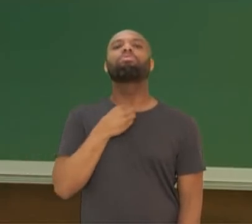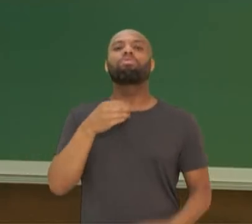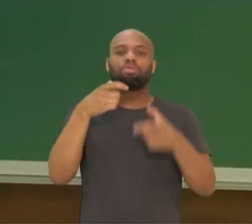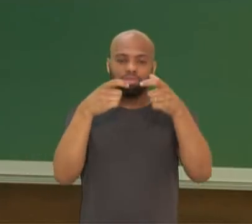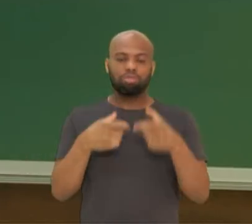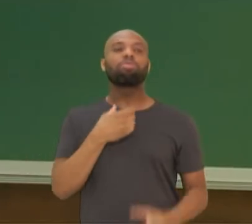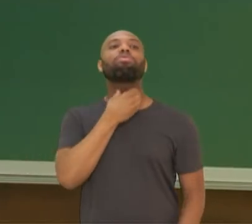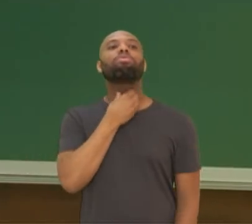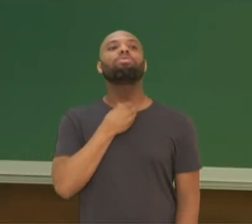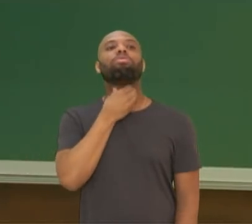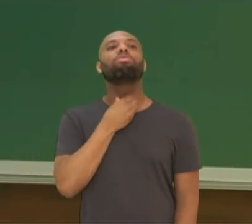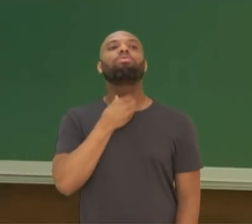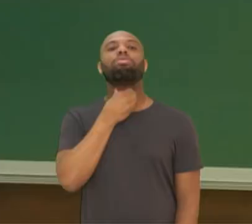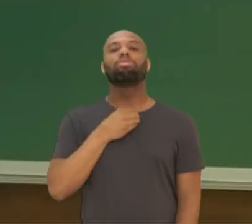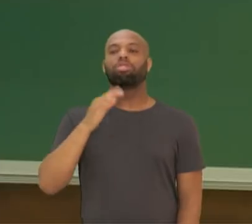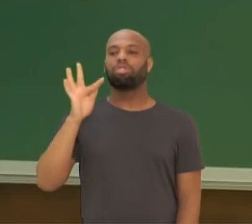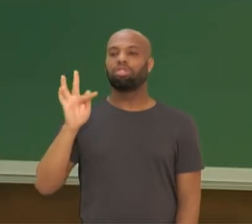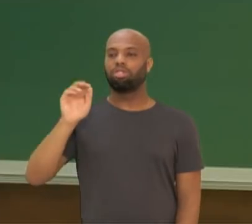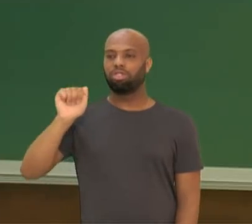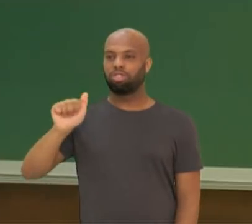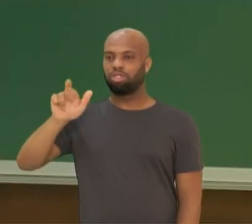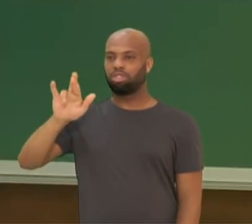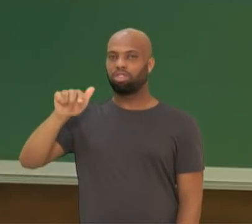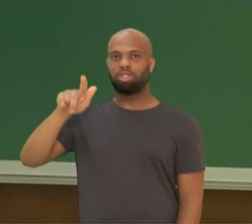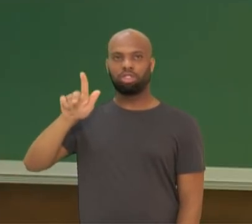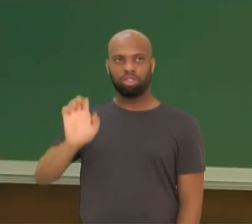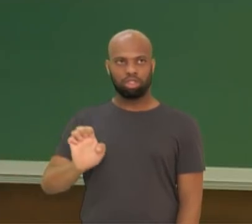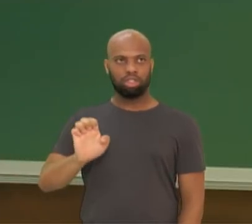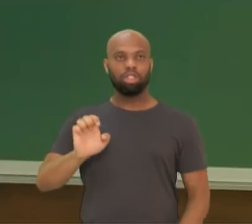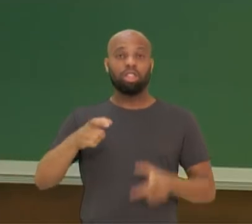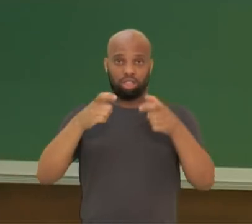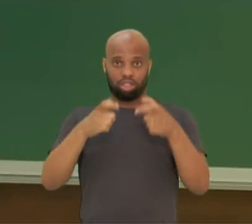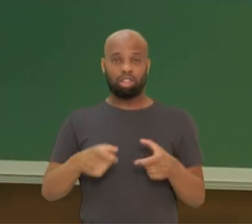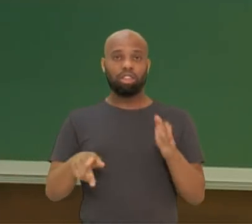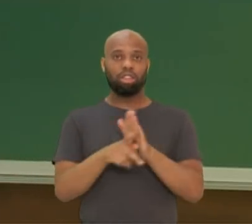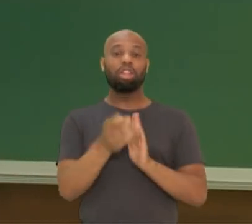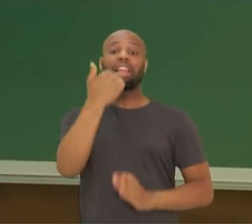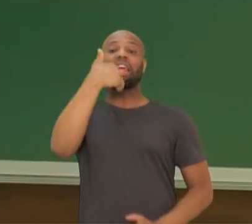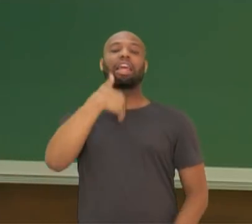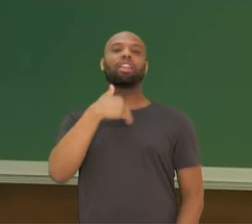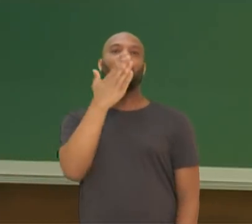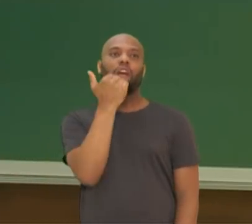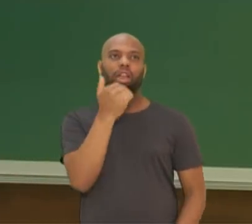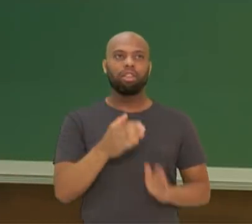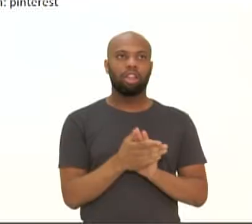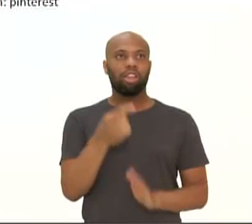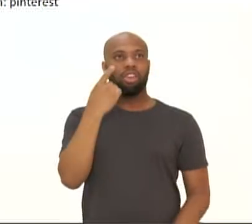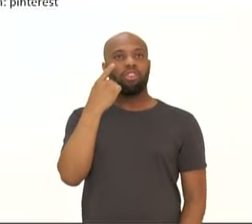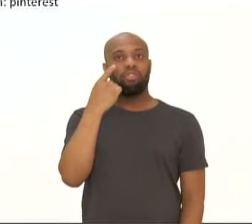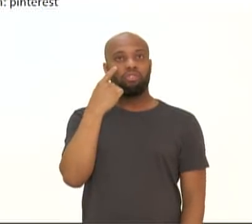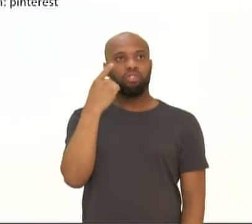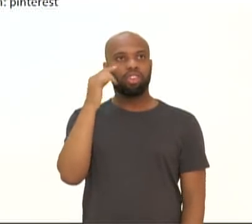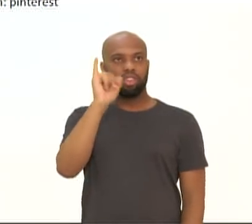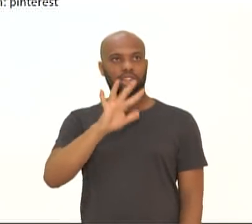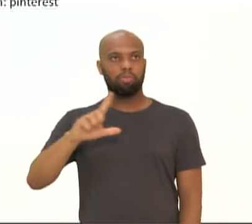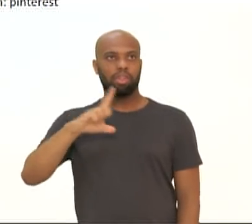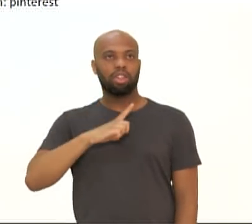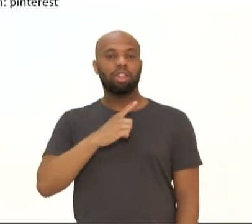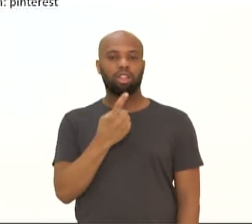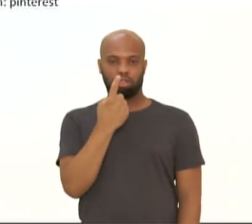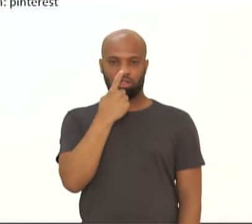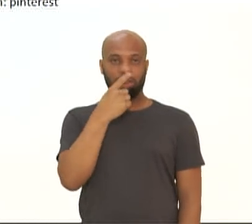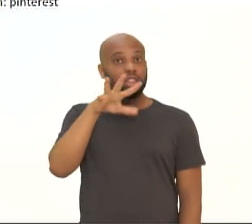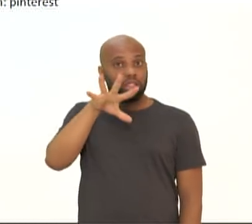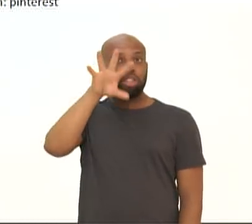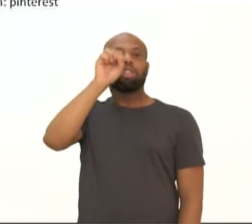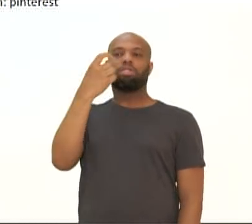passar pela faringe. Onde que é a faringe? A faringe é um canal. Olha só na imagem, aqui é o canal da